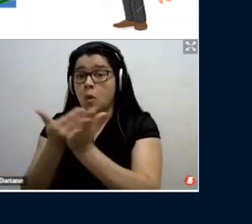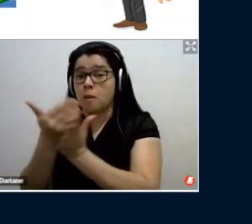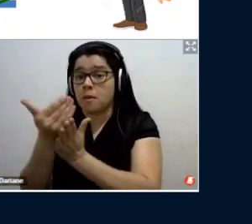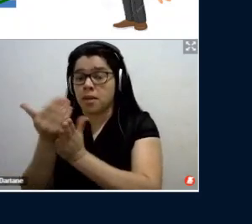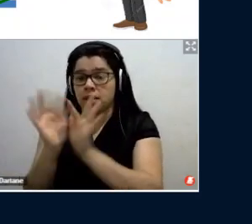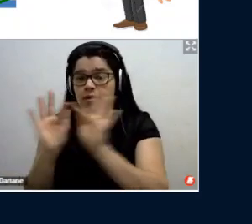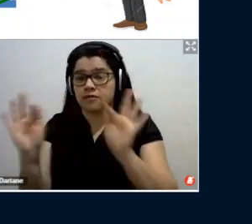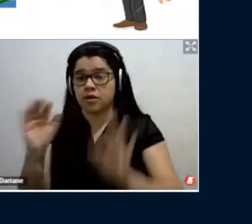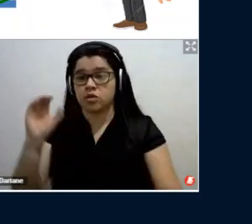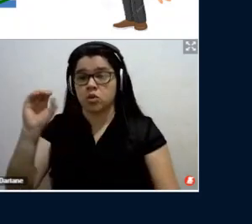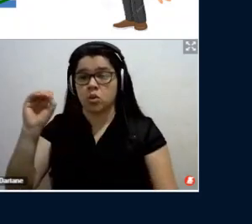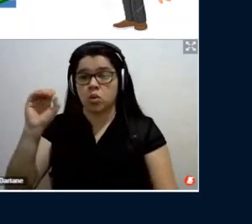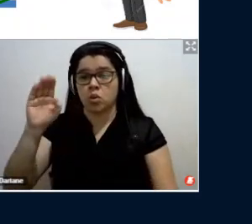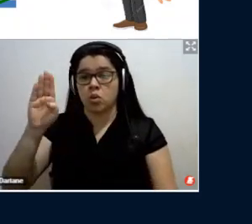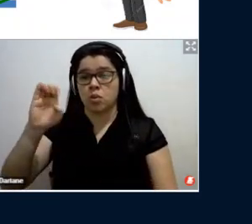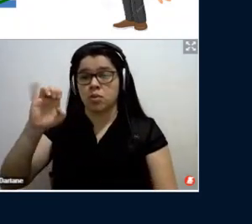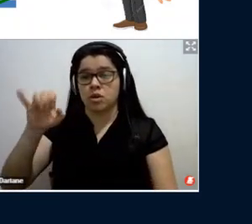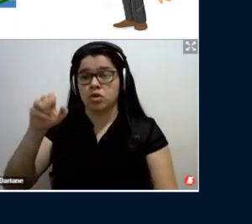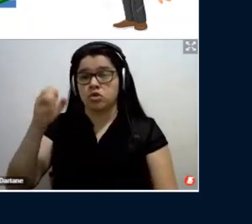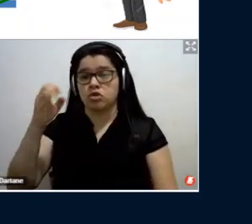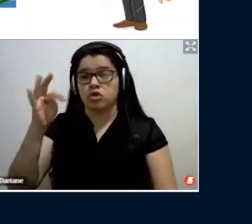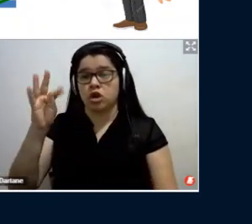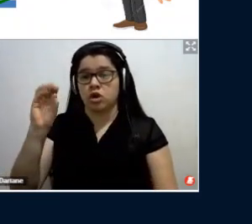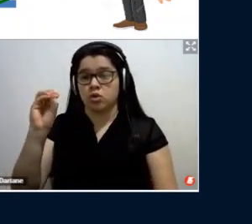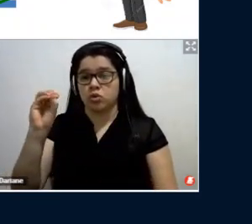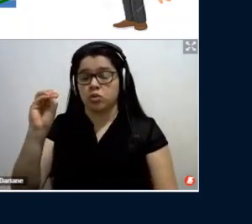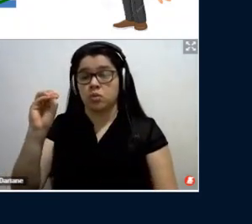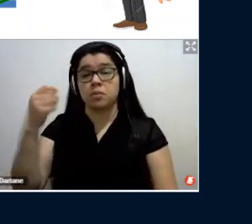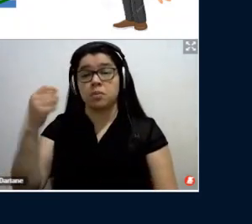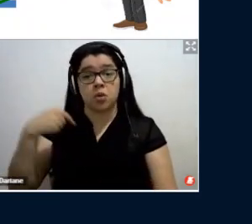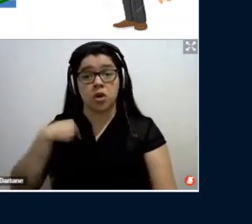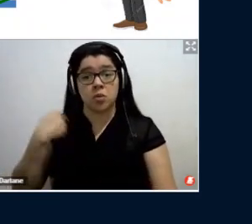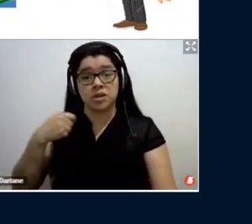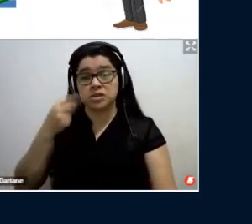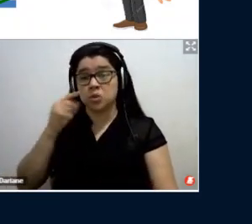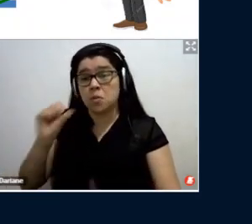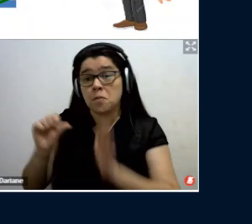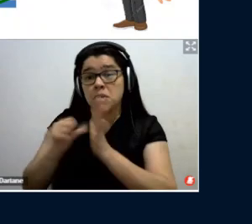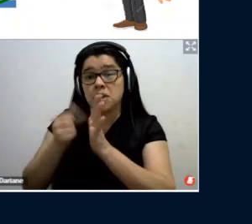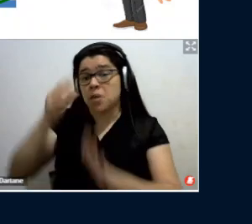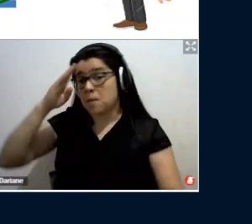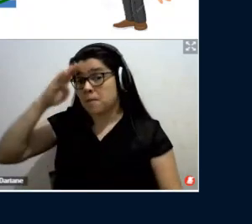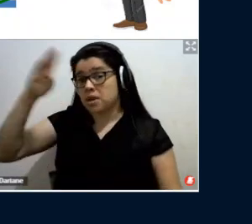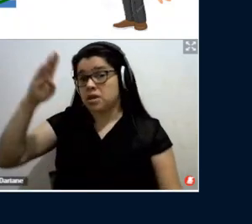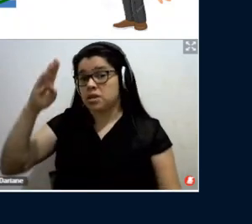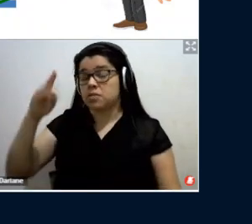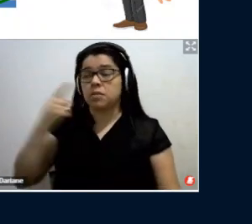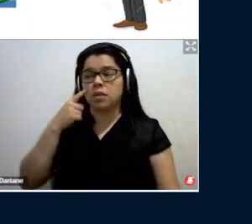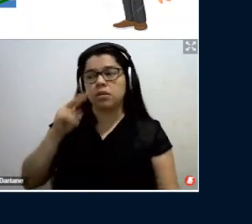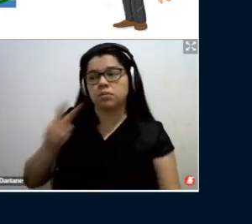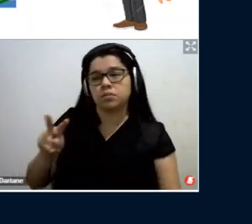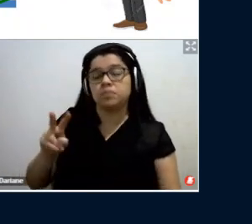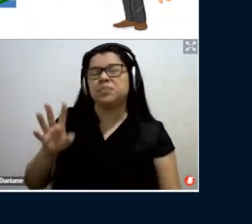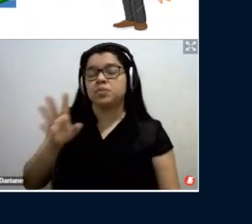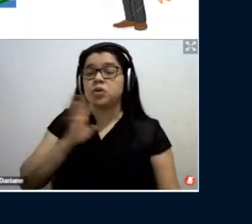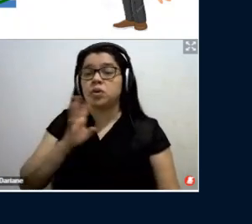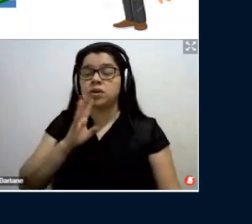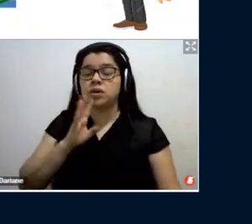a mensagem. Quem é o principal? Quem faz a ação?